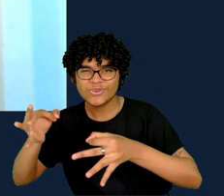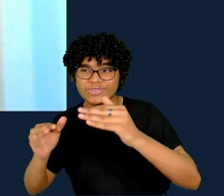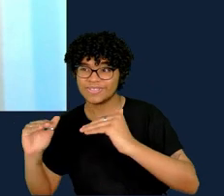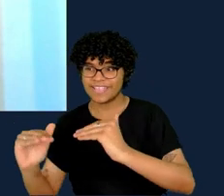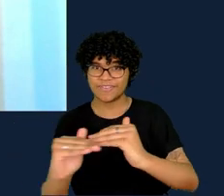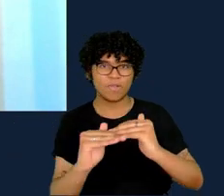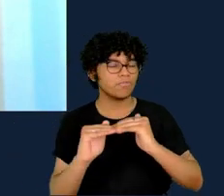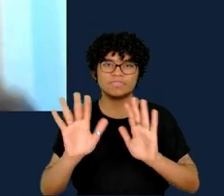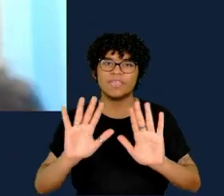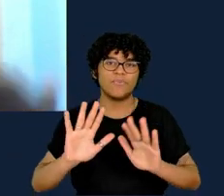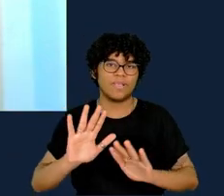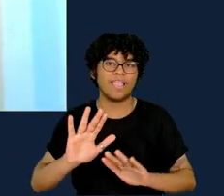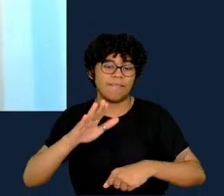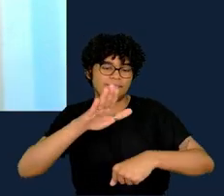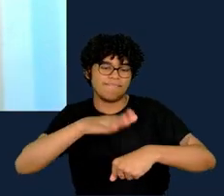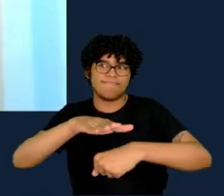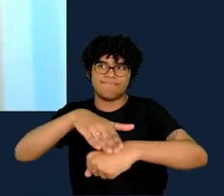acho que